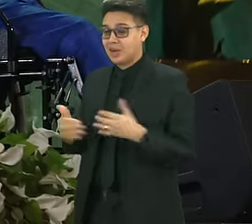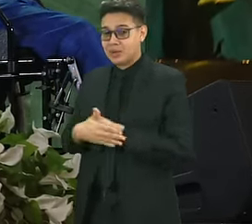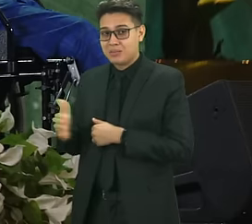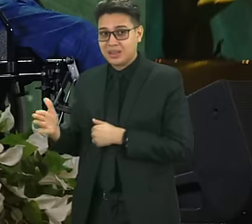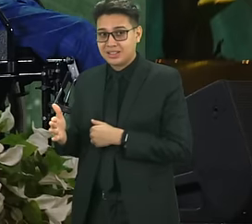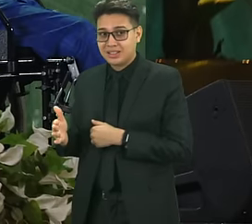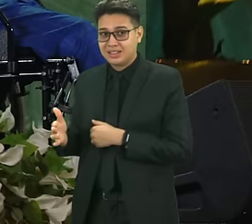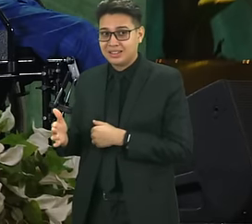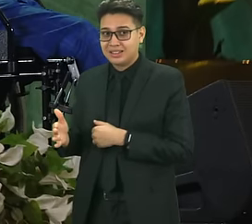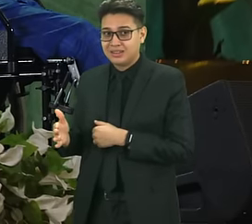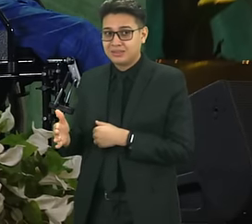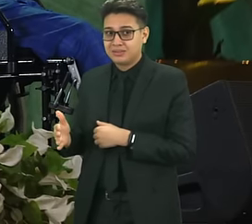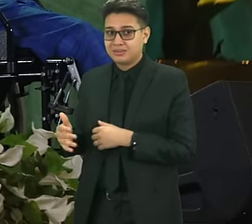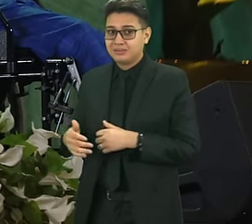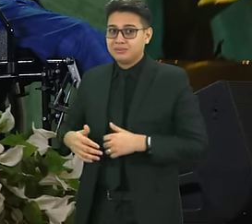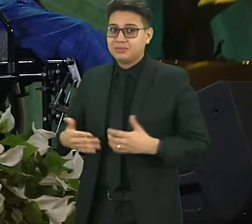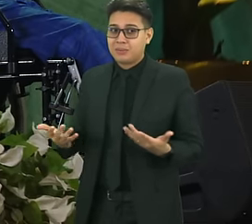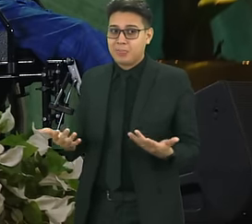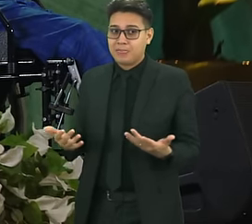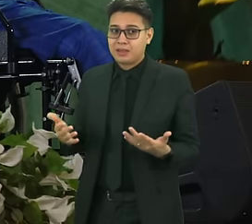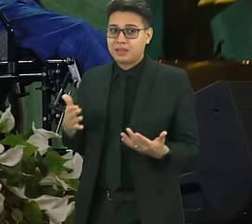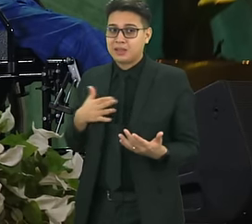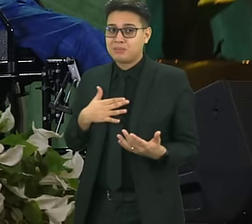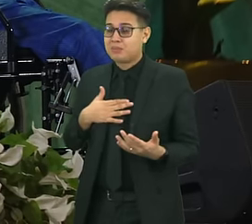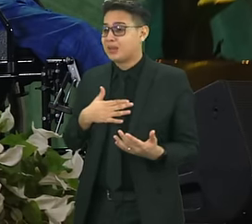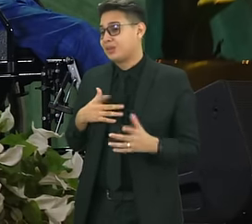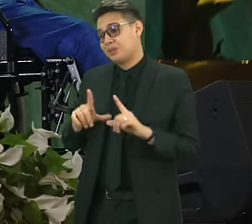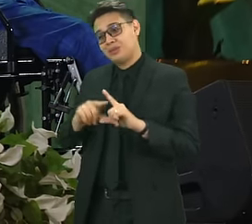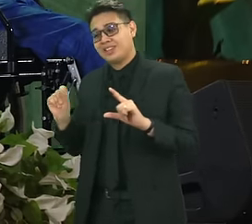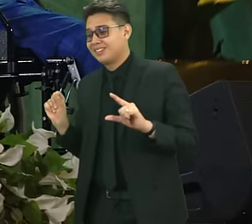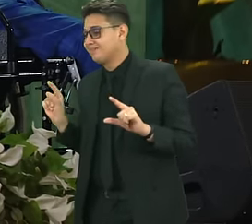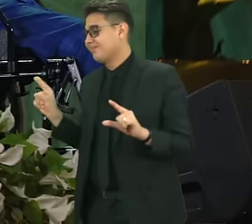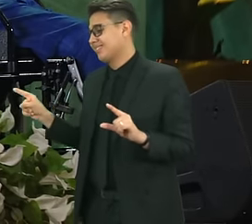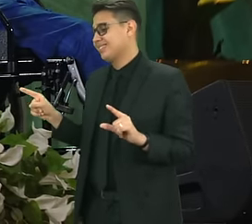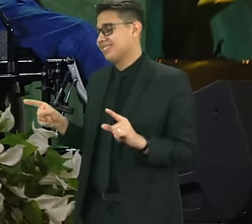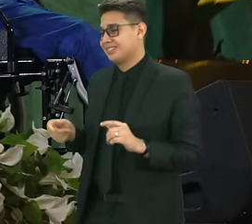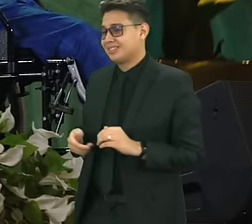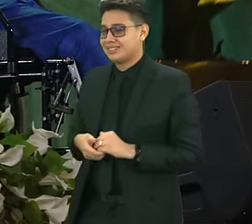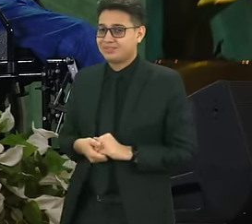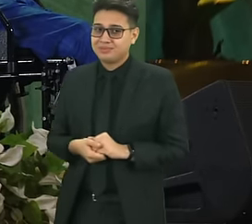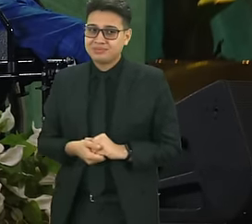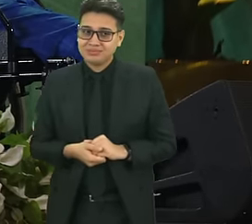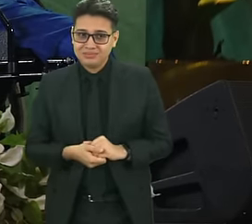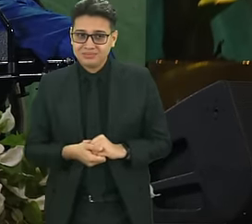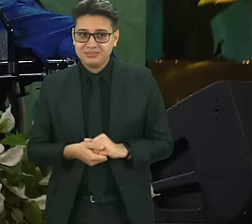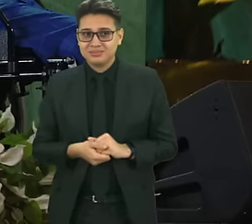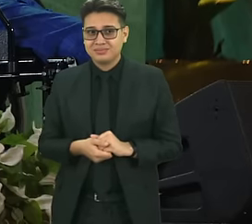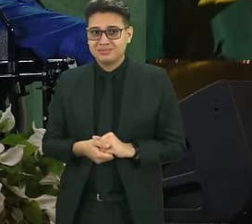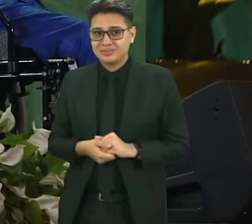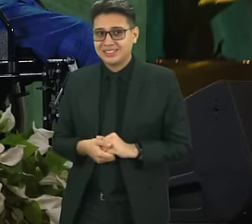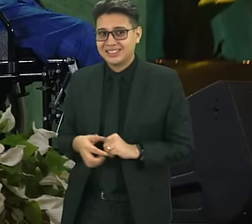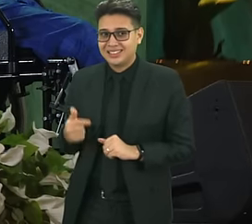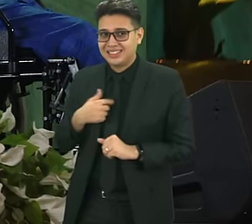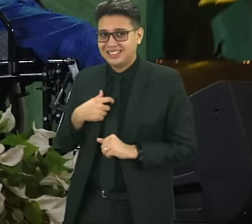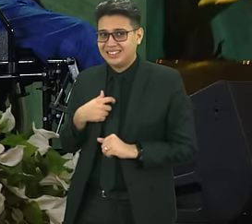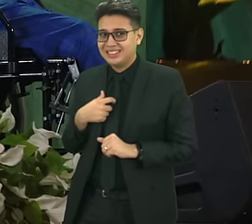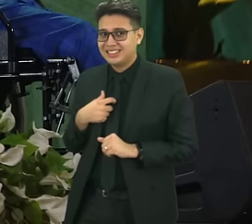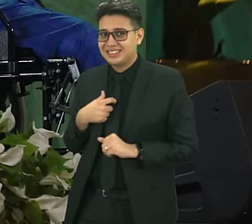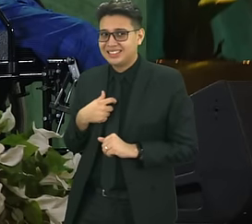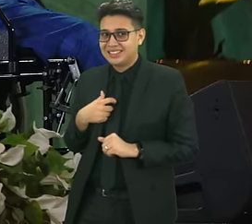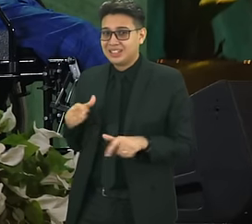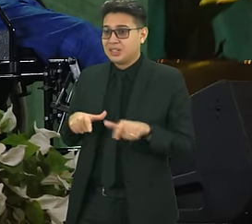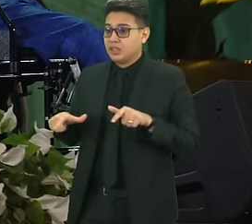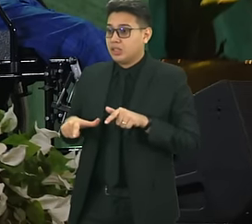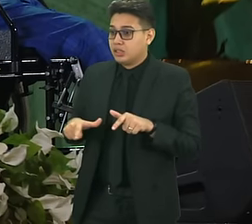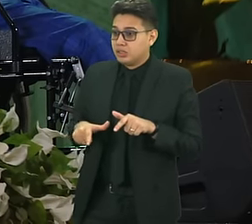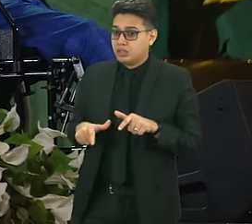tira o menino daqui. Me pediram para sair daquele lugar. Eu, relutando para sair, de